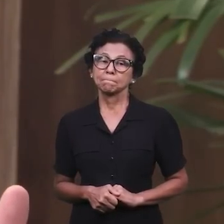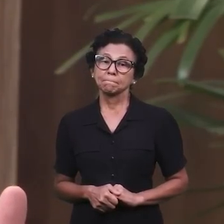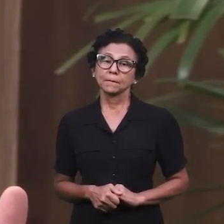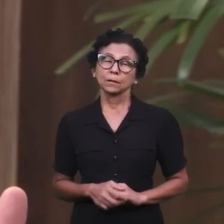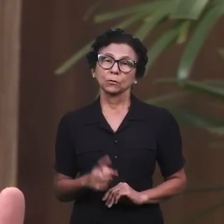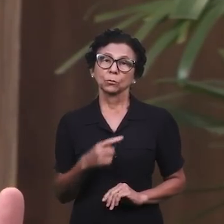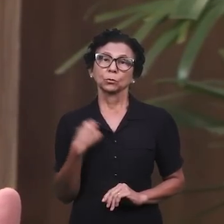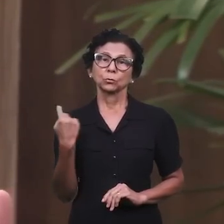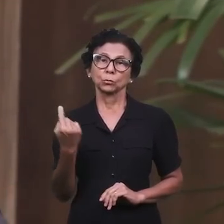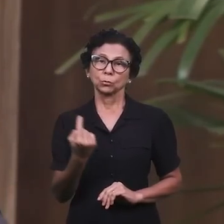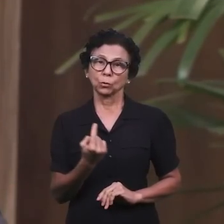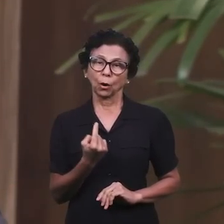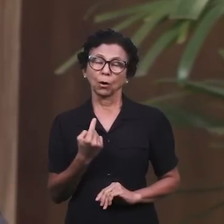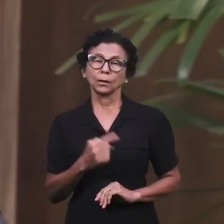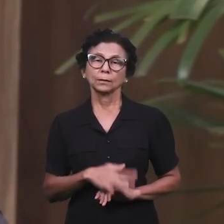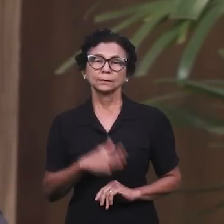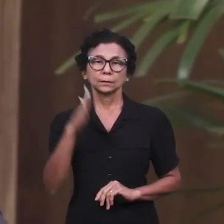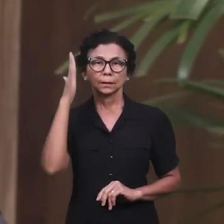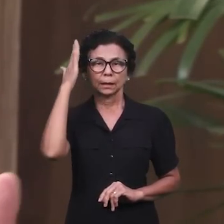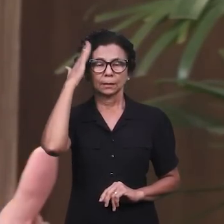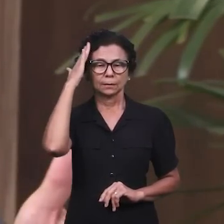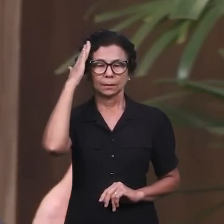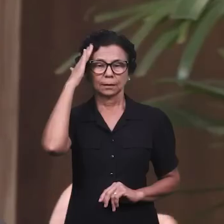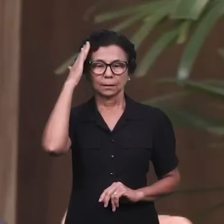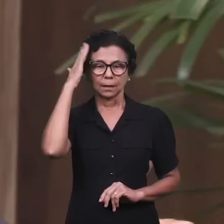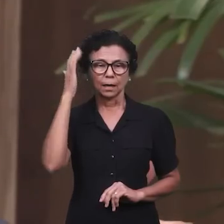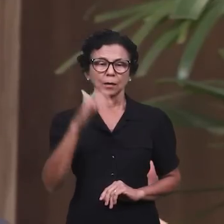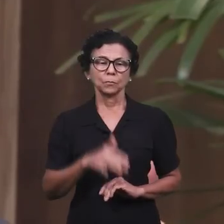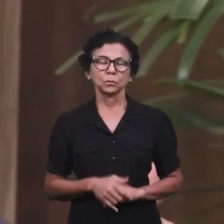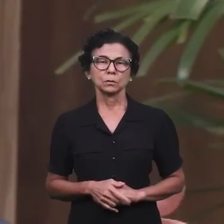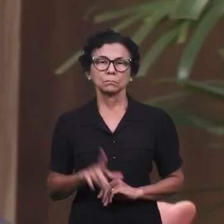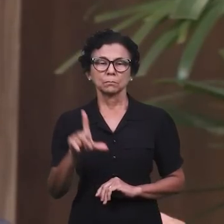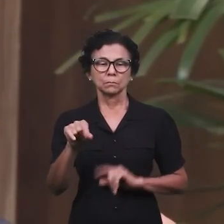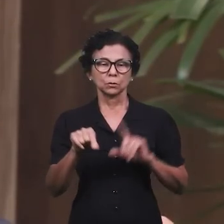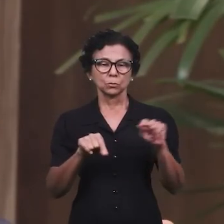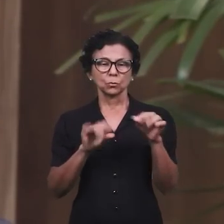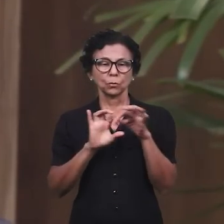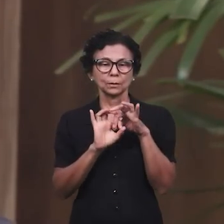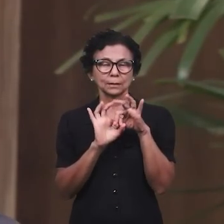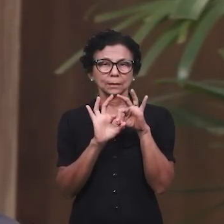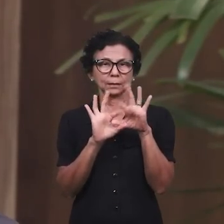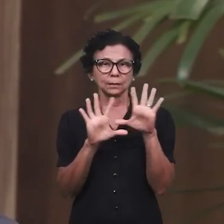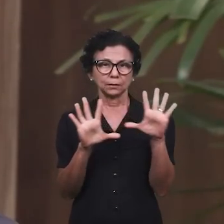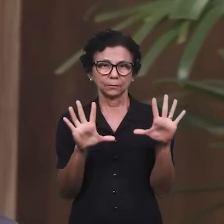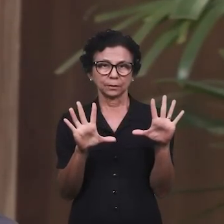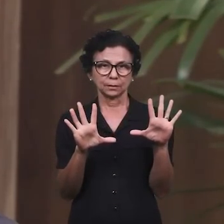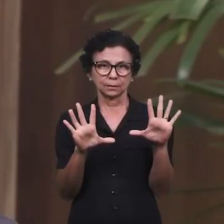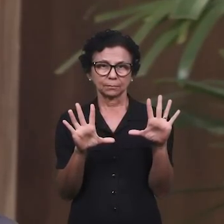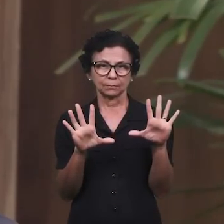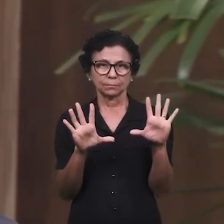fazer uso do livre-arbítrio que Deus deu ao homem lá na criação.